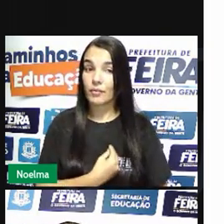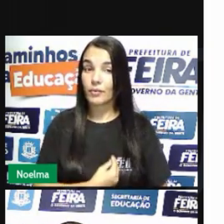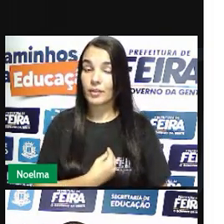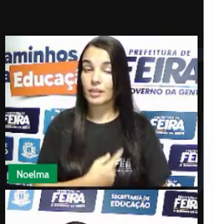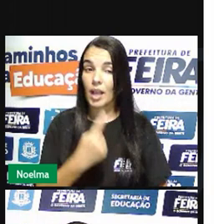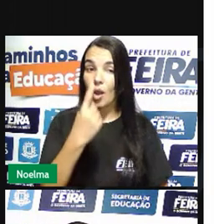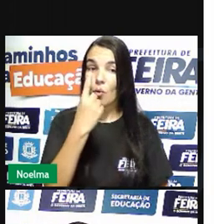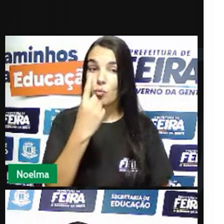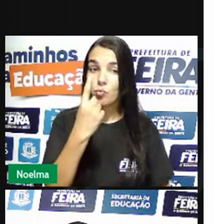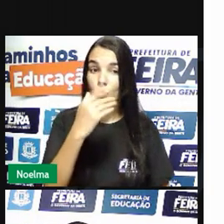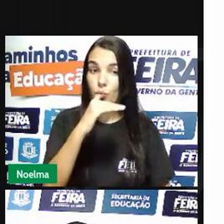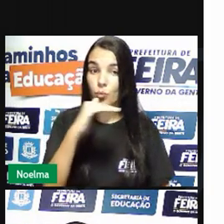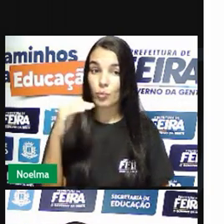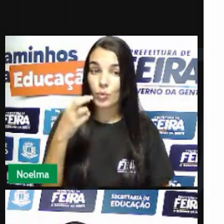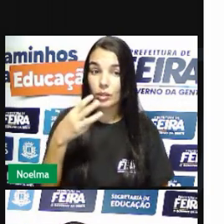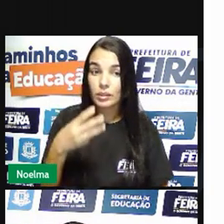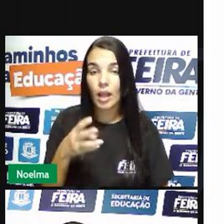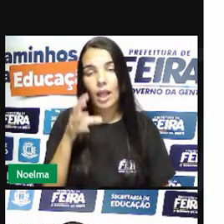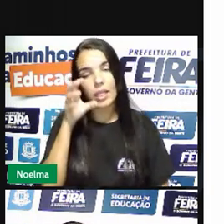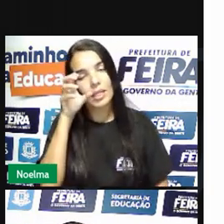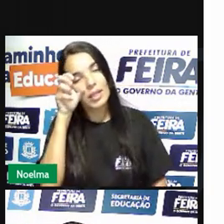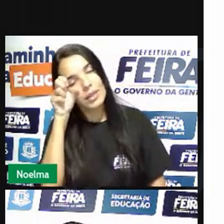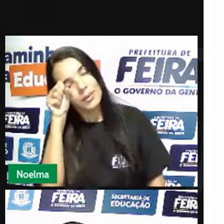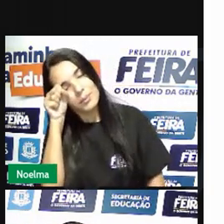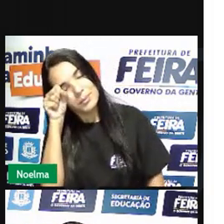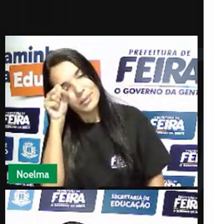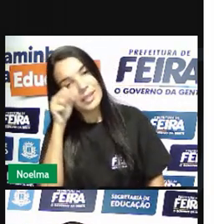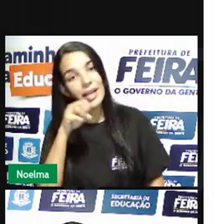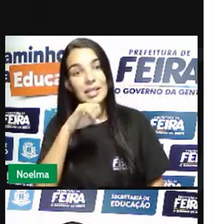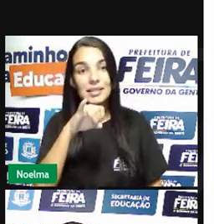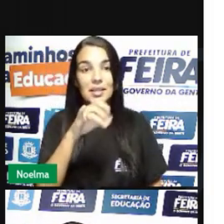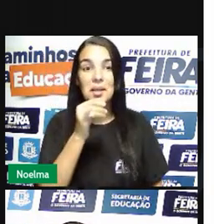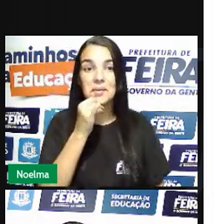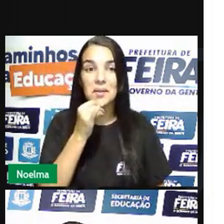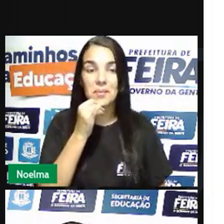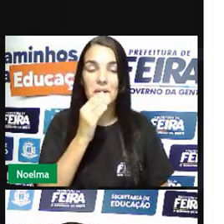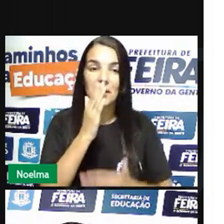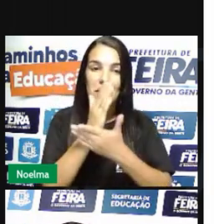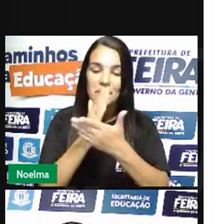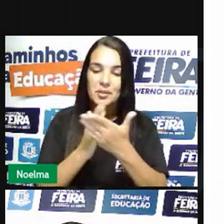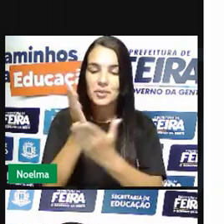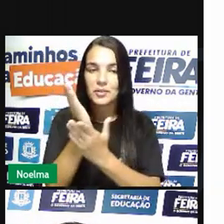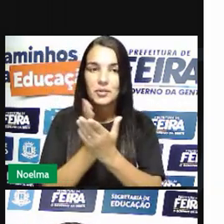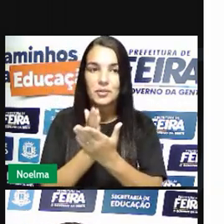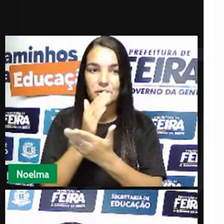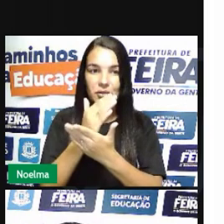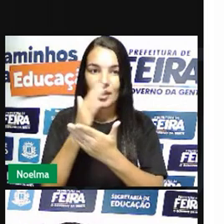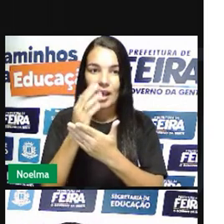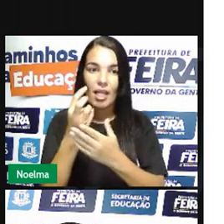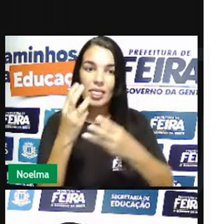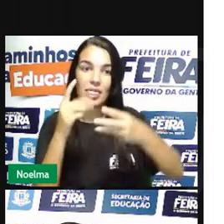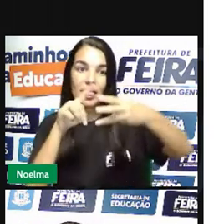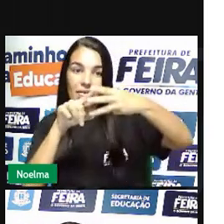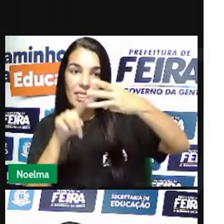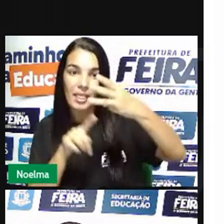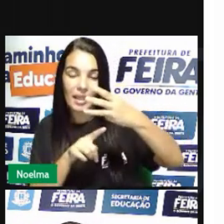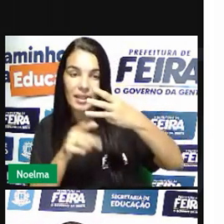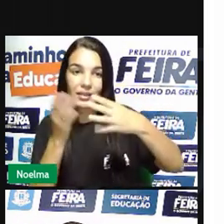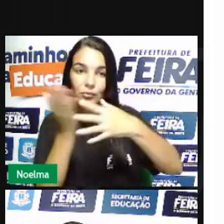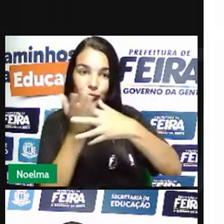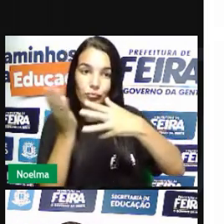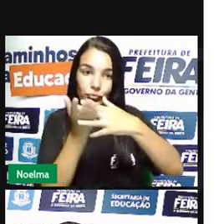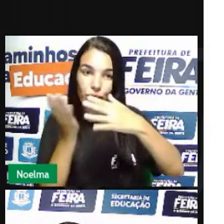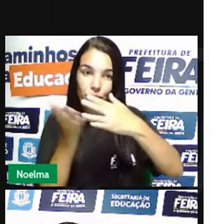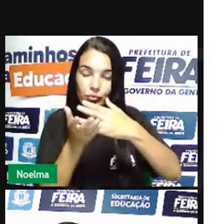o quê que significa isso a gente dividir a nossa vida em três partes um terço é uma parte das